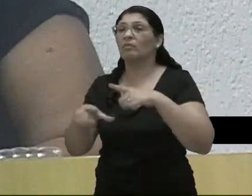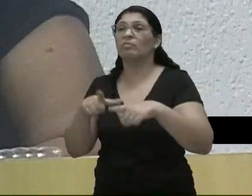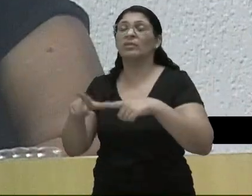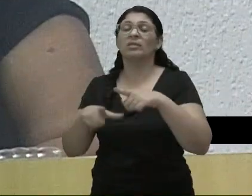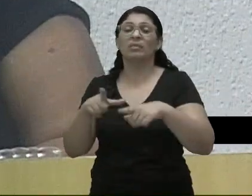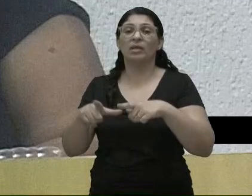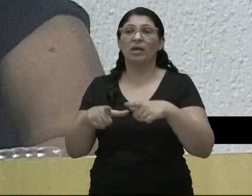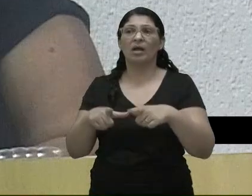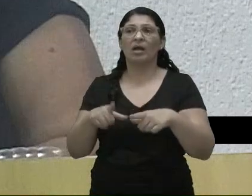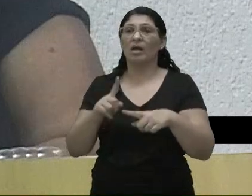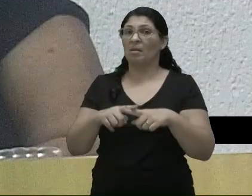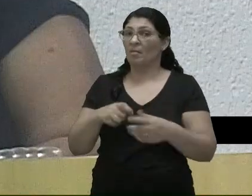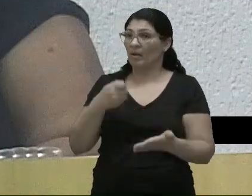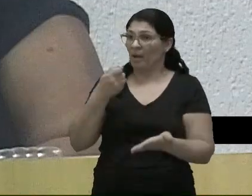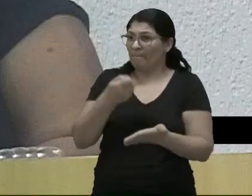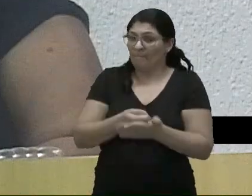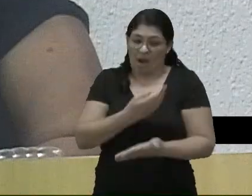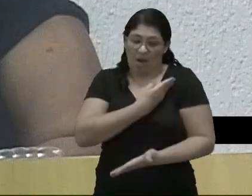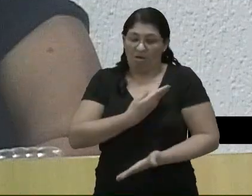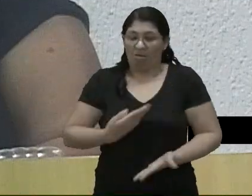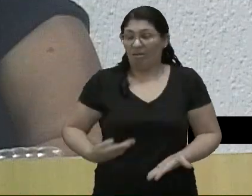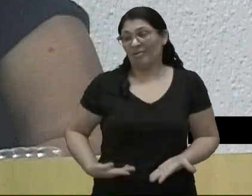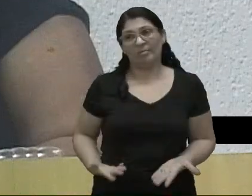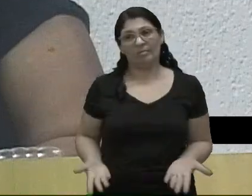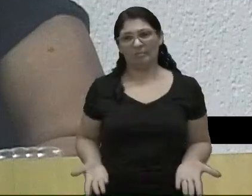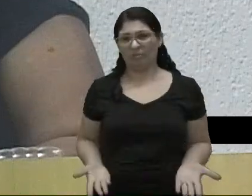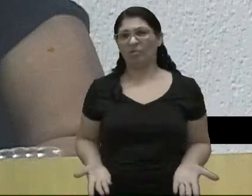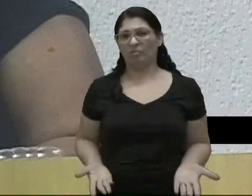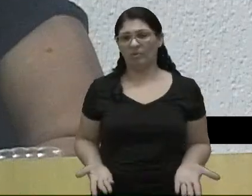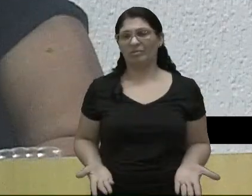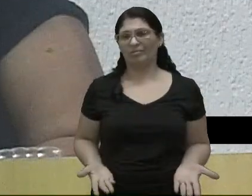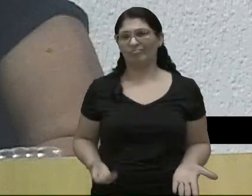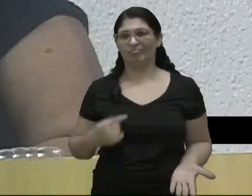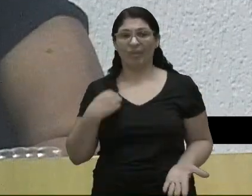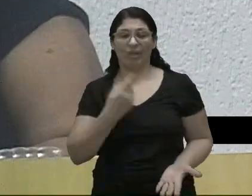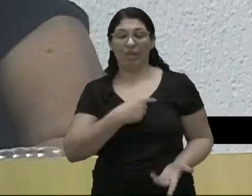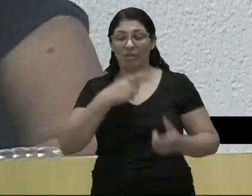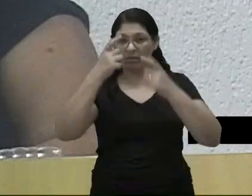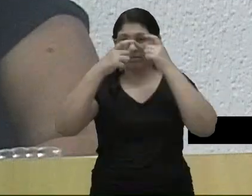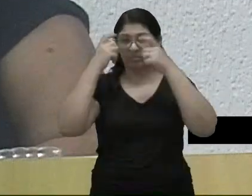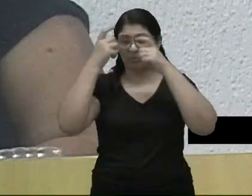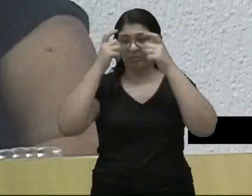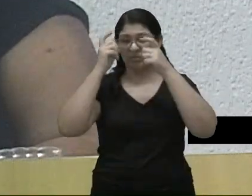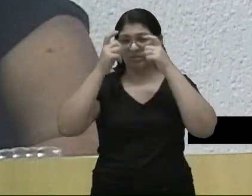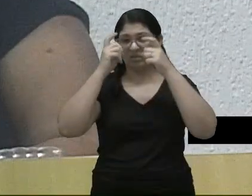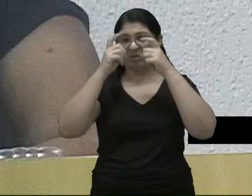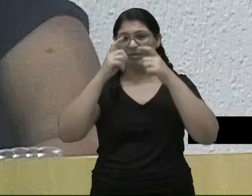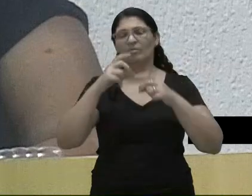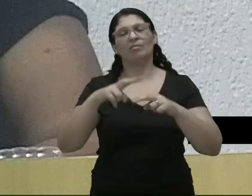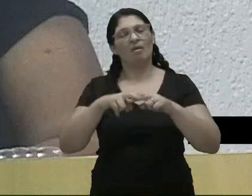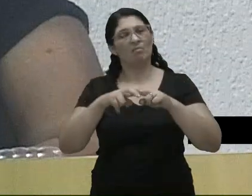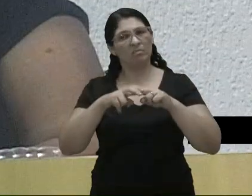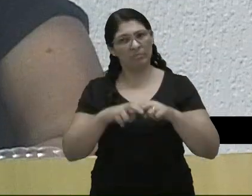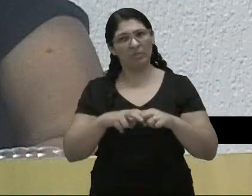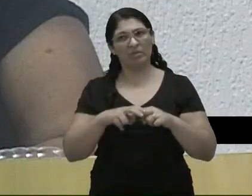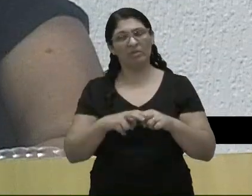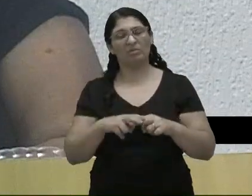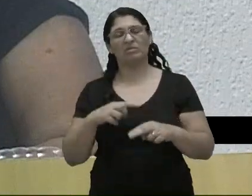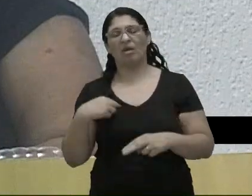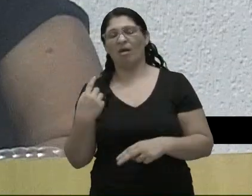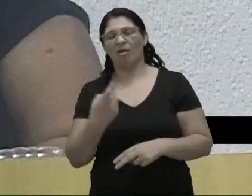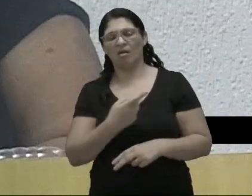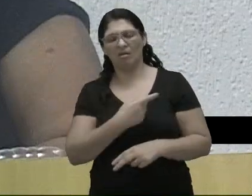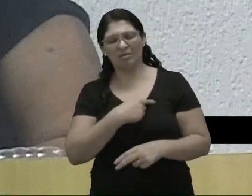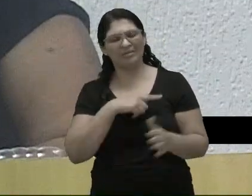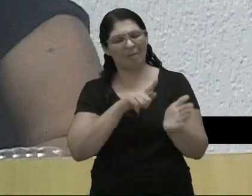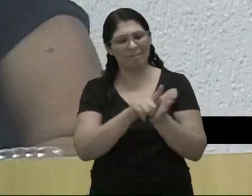é pago pelos cofres públicos, né? Então, essa é a nossa preocupação. Então, por isso, a comissão, a gente tem